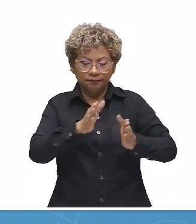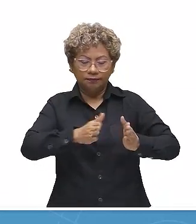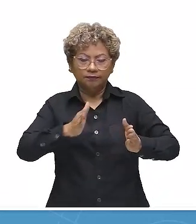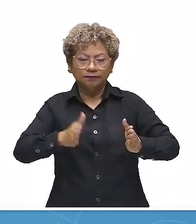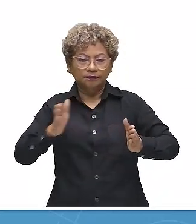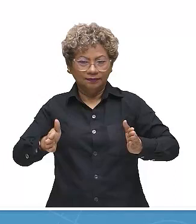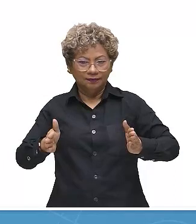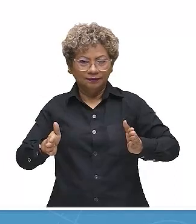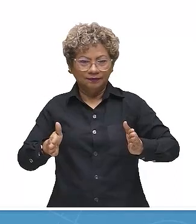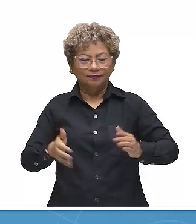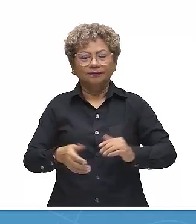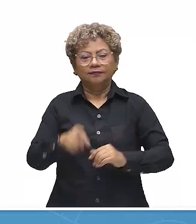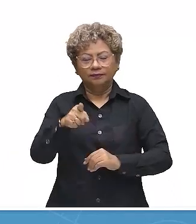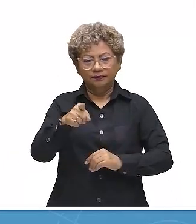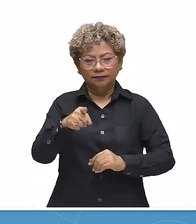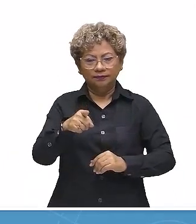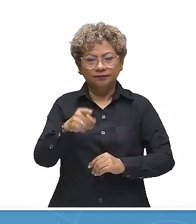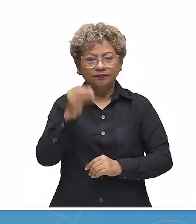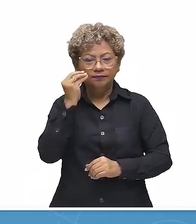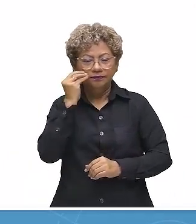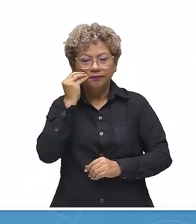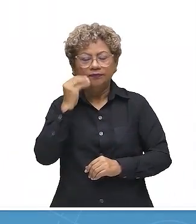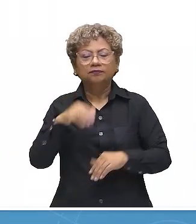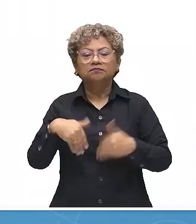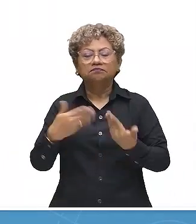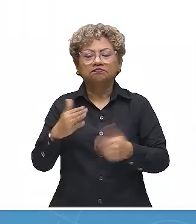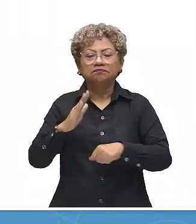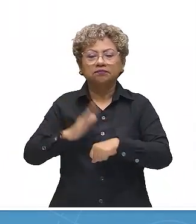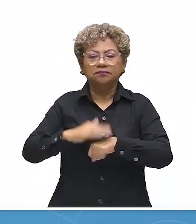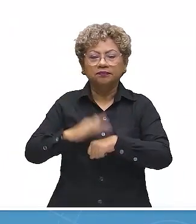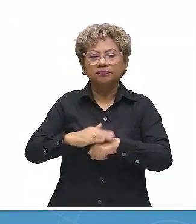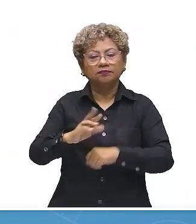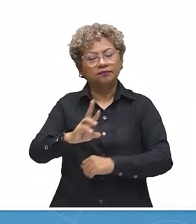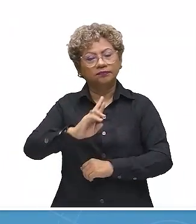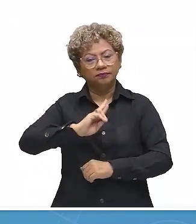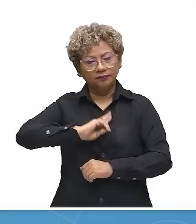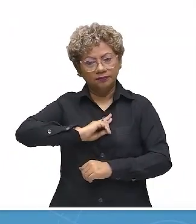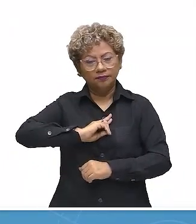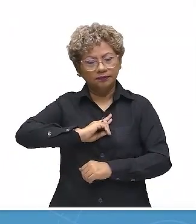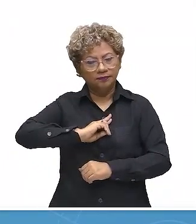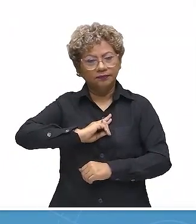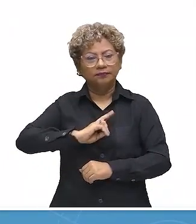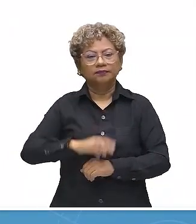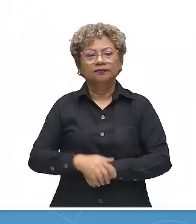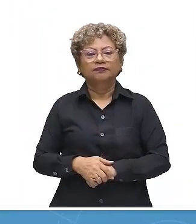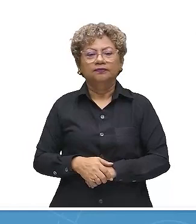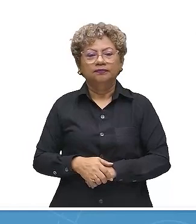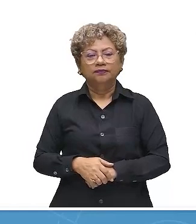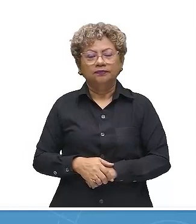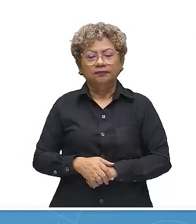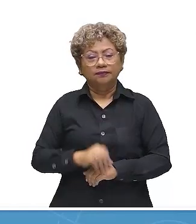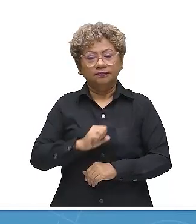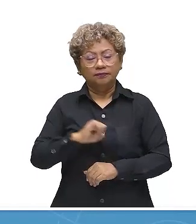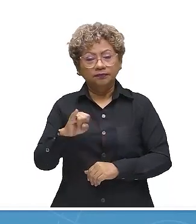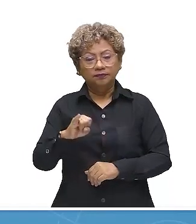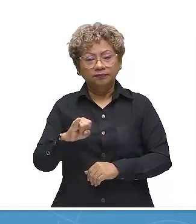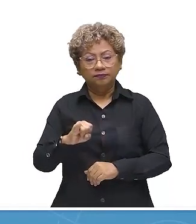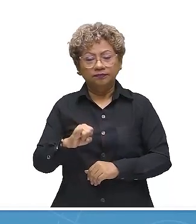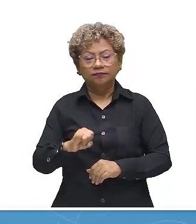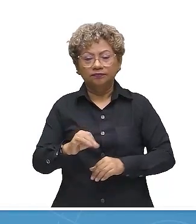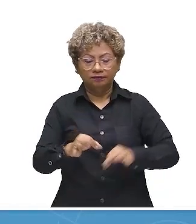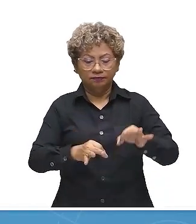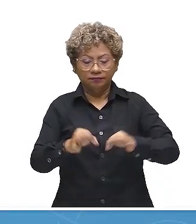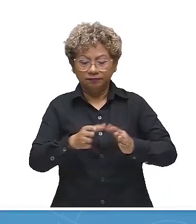e D. Verifiquem aí qual é a melhor maneira de vocês fazerem, tá bom? Se é simplificando pelo maior divisor comum ou se